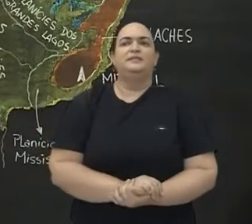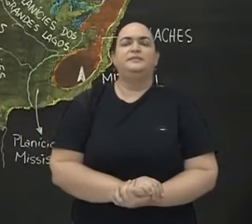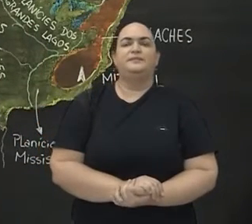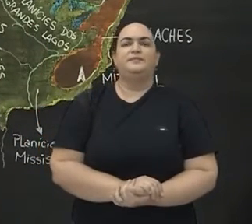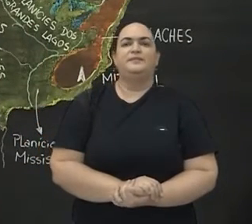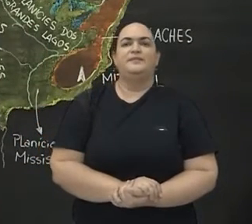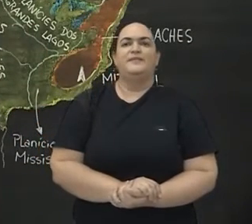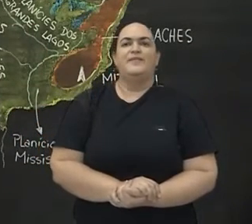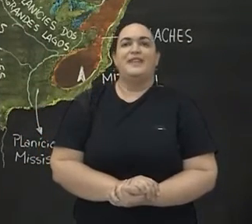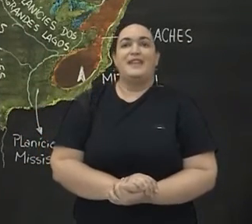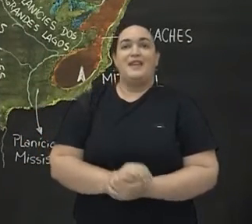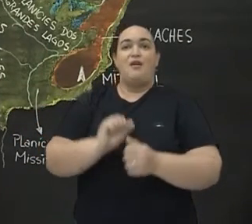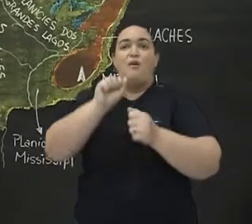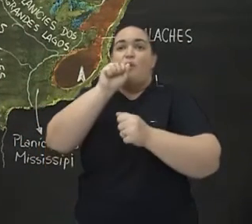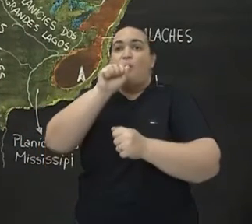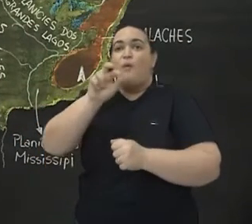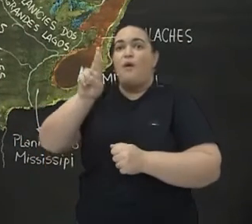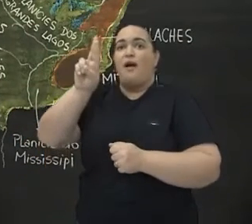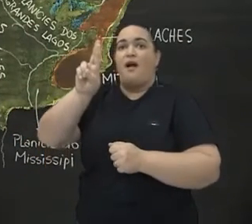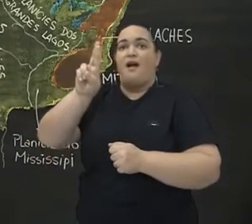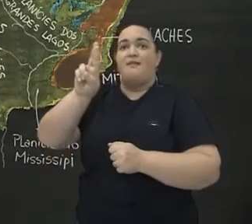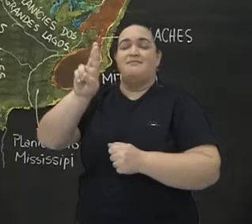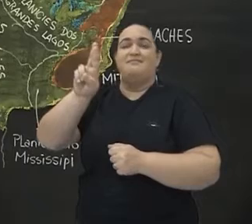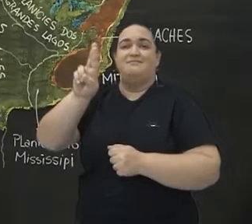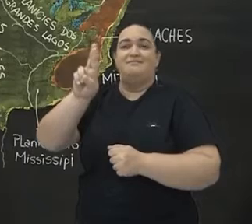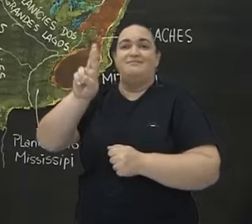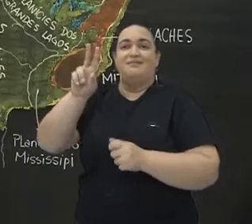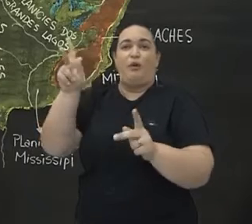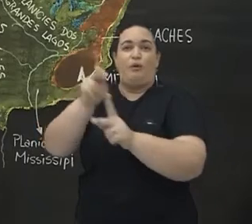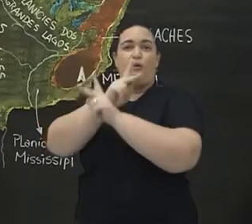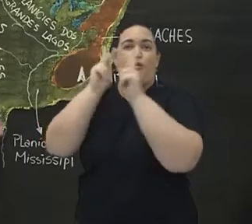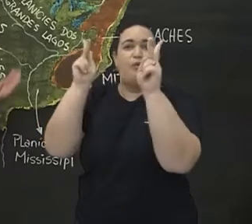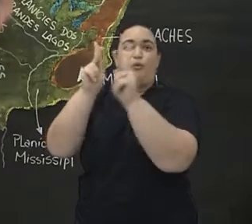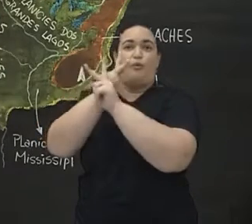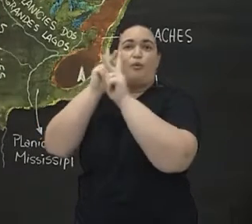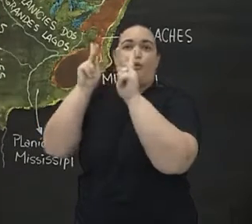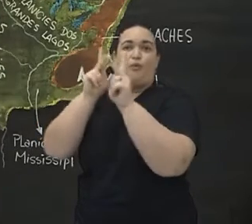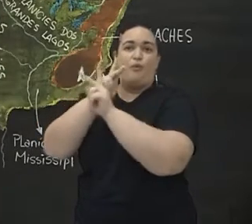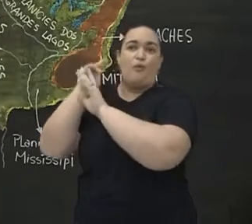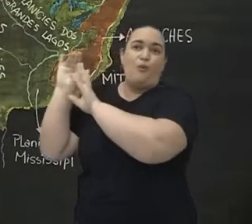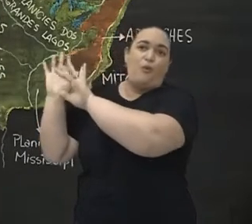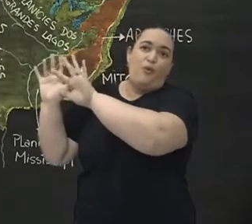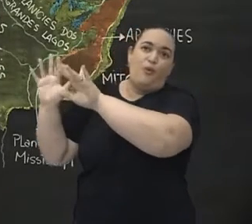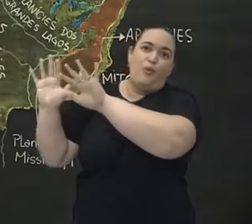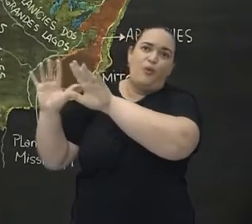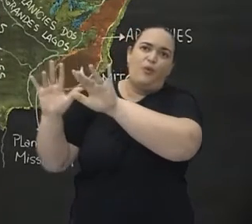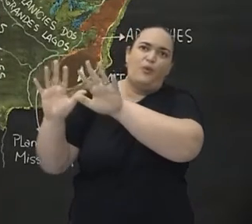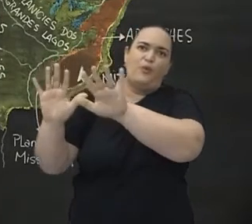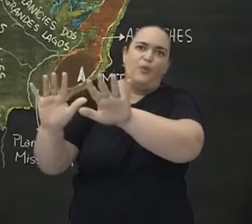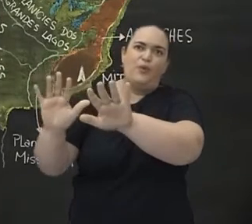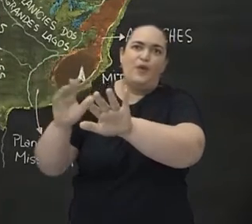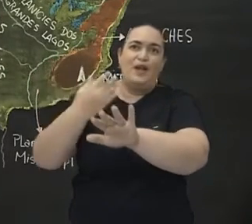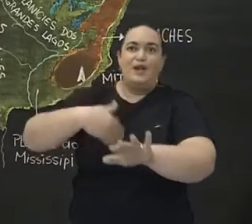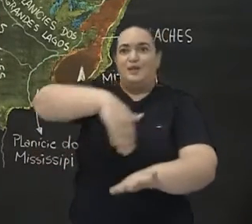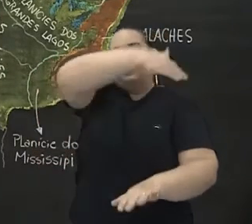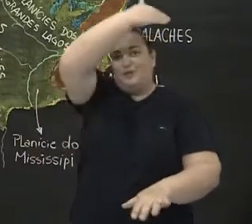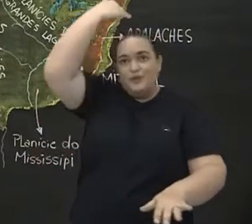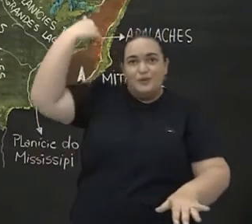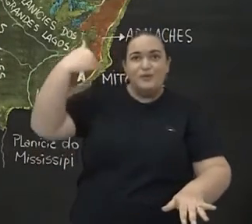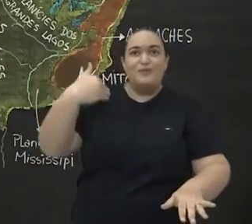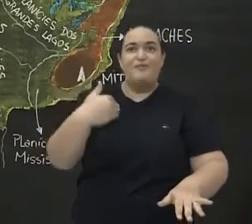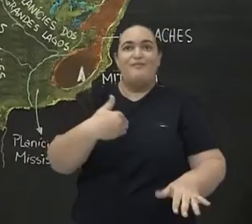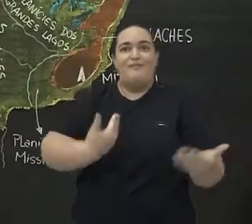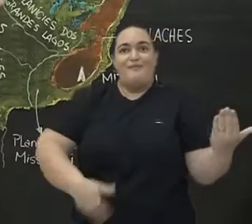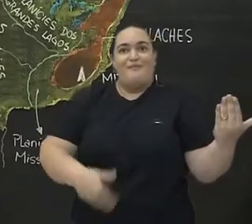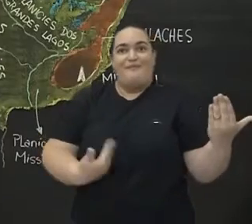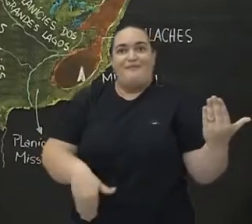que vem do Ártico, e das massas tropicais vindas da região do México. Então essas massas que vêm